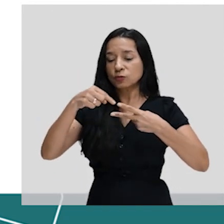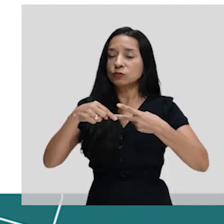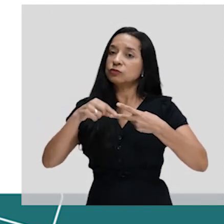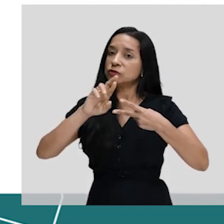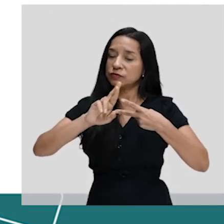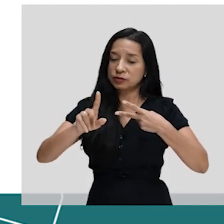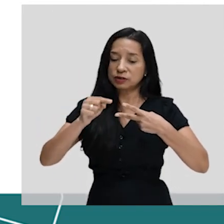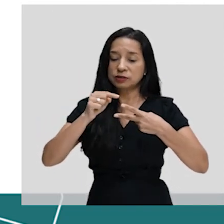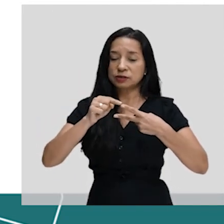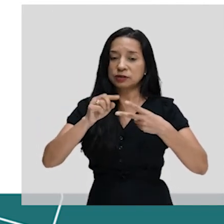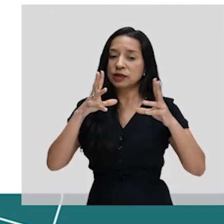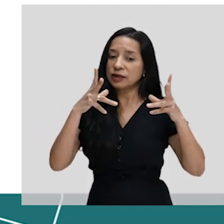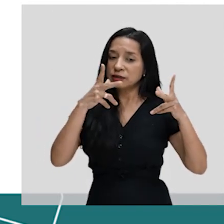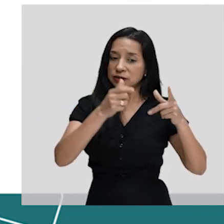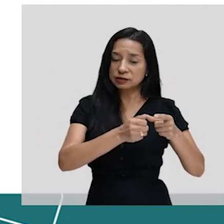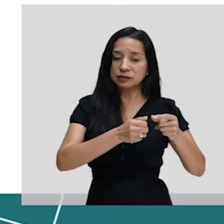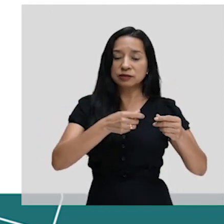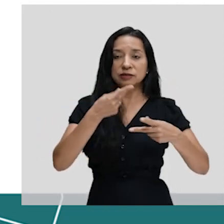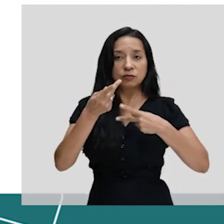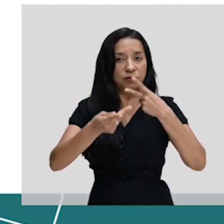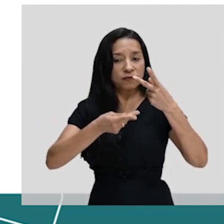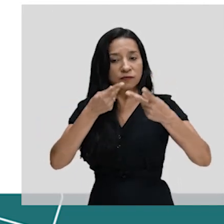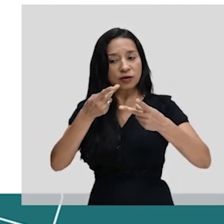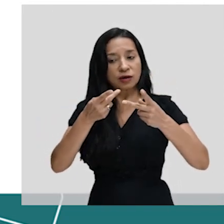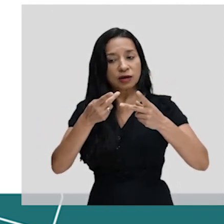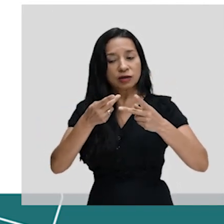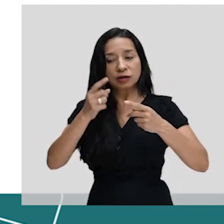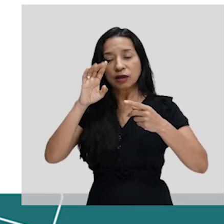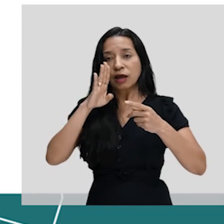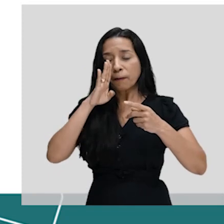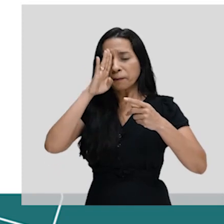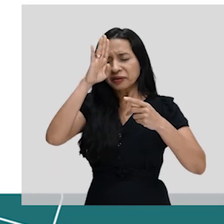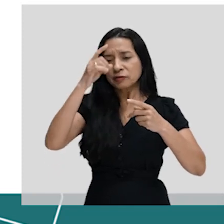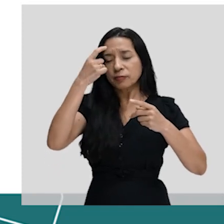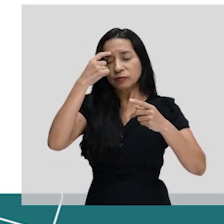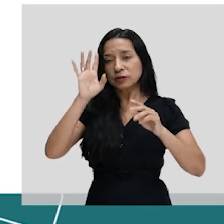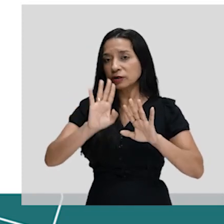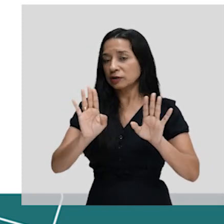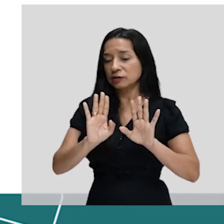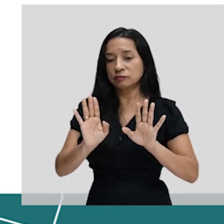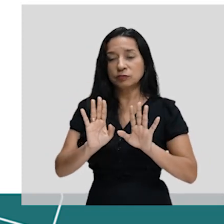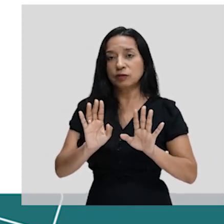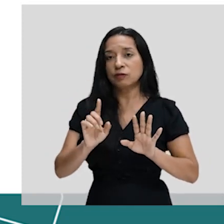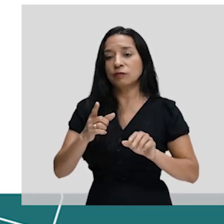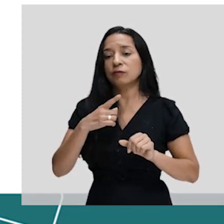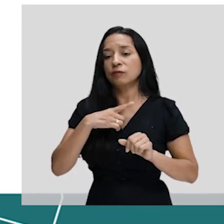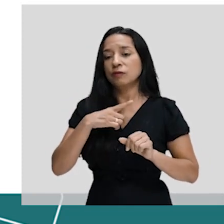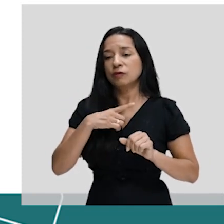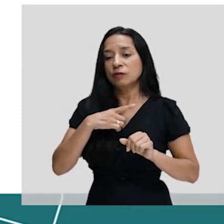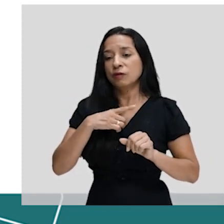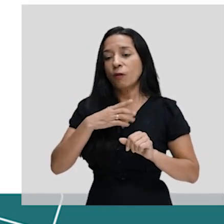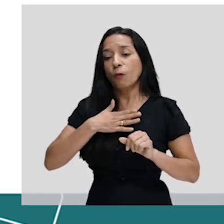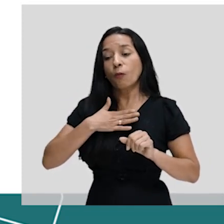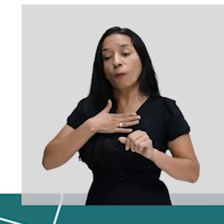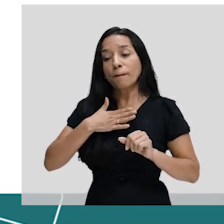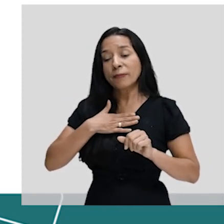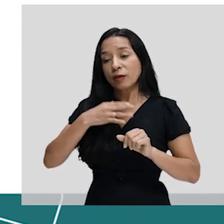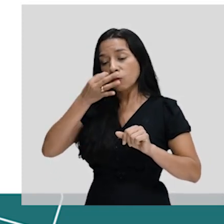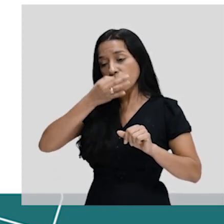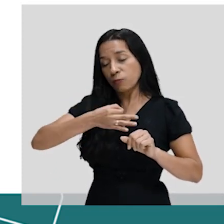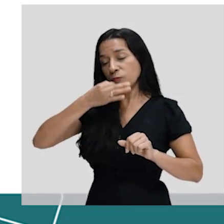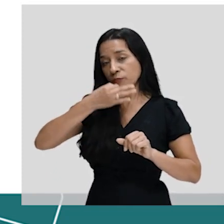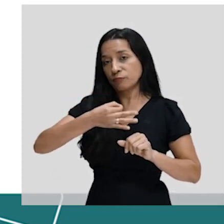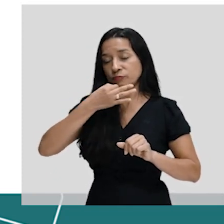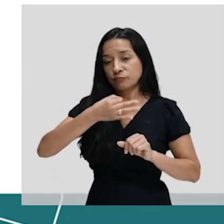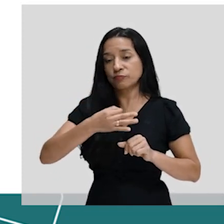síntese, eu não só vou dizer e vou falar daquela ideia central. Eu também vou colocar, como diz a minha mãe, o meu bedelho, a